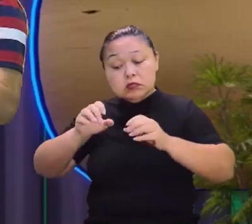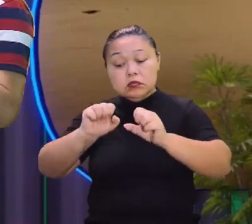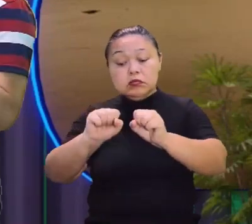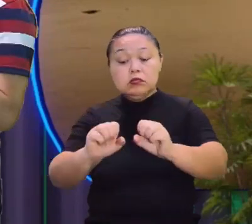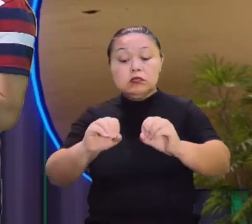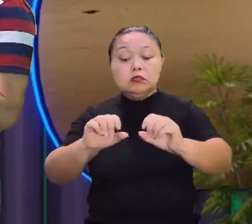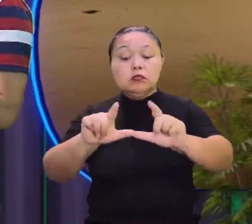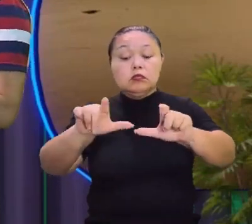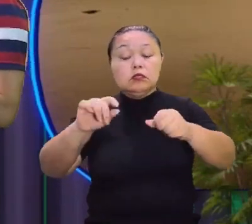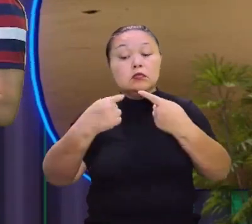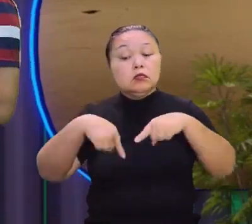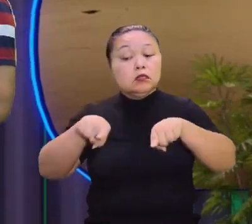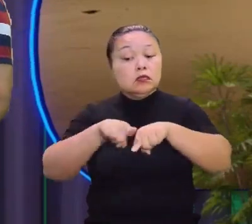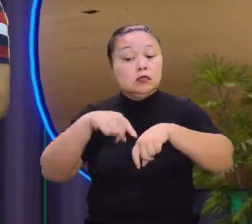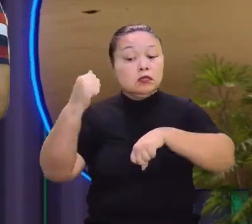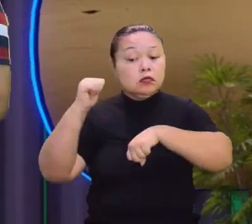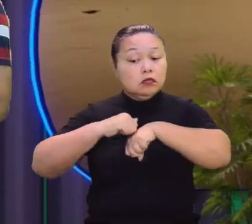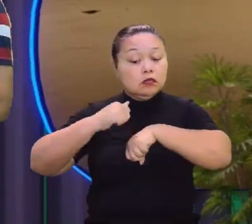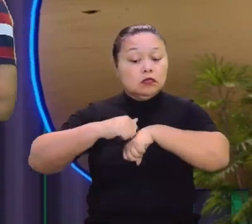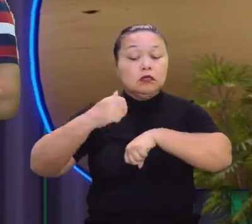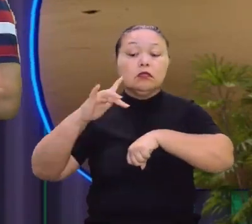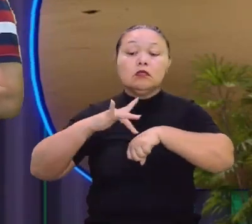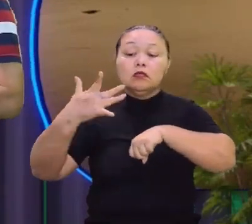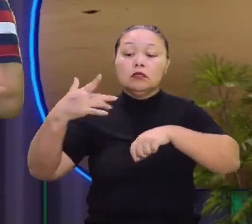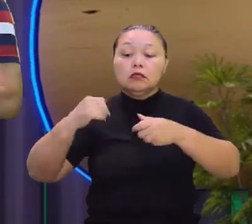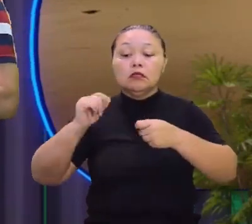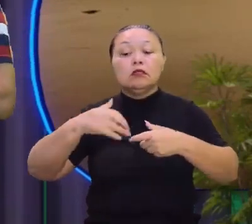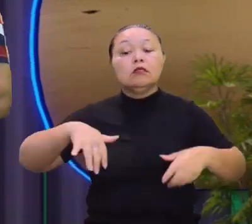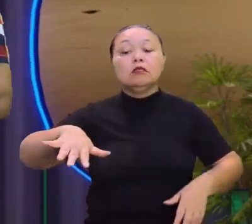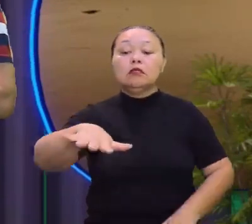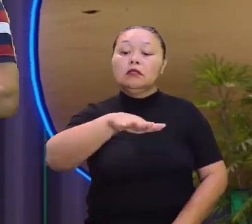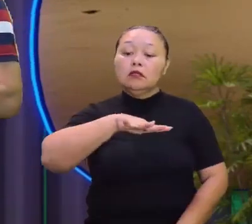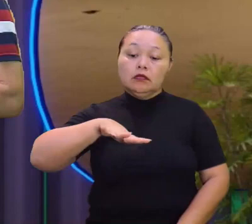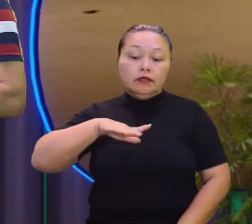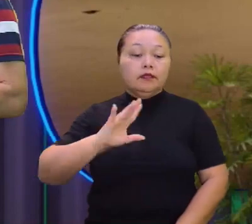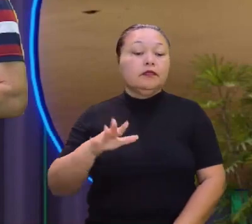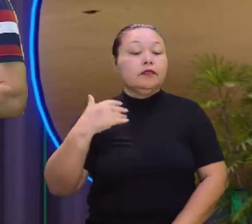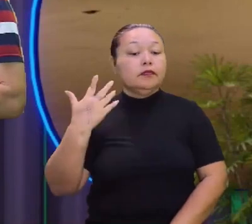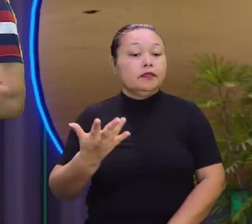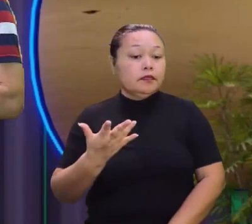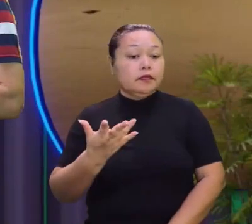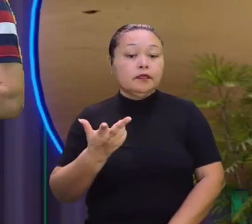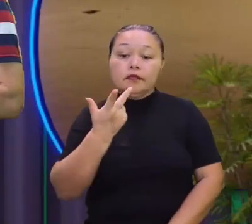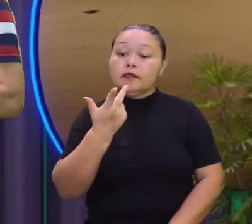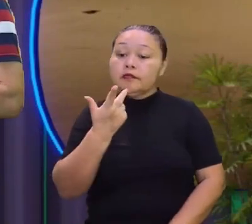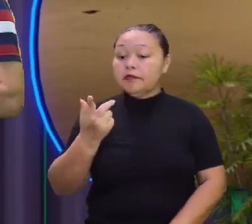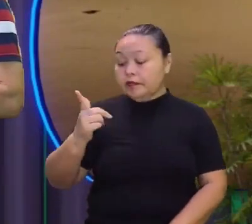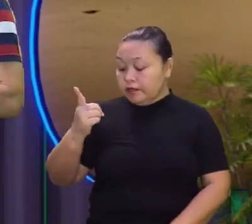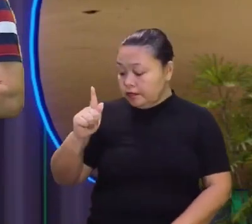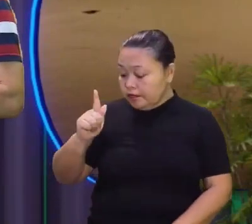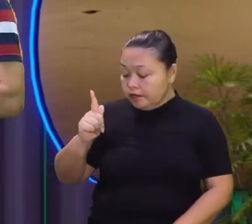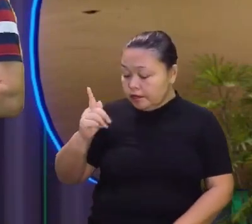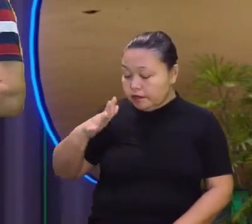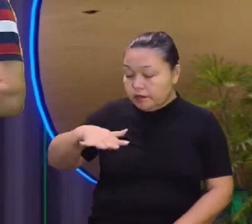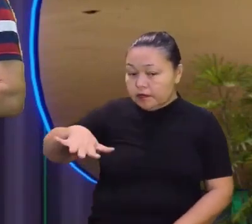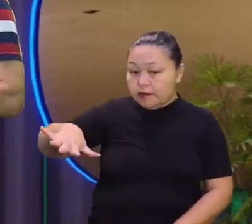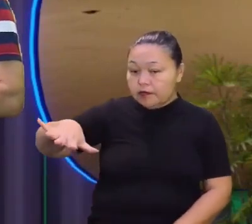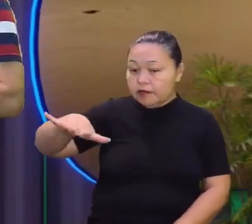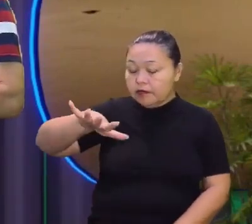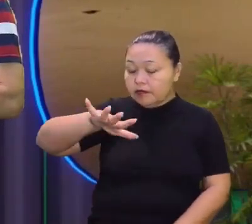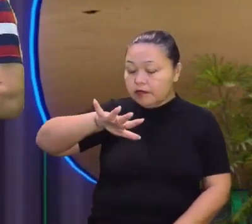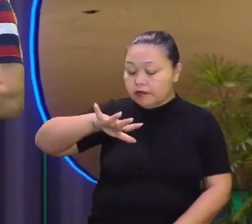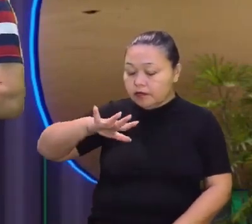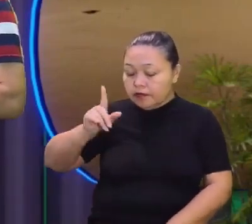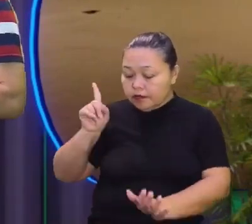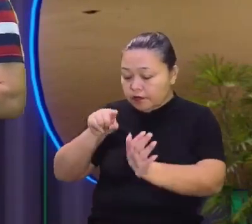solo, Exato, minerais muito bem. daquela região. Com certeza, né? E falar de geologia, eu lembro daquilo que sempre você fala,